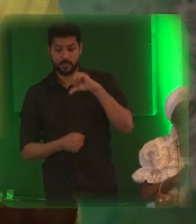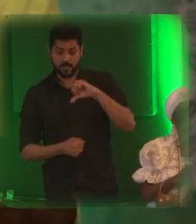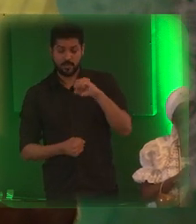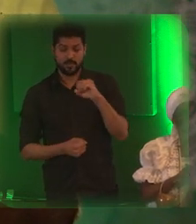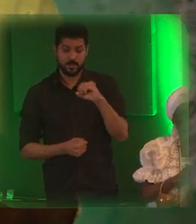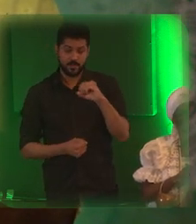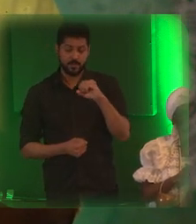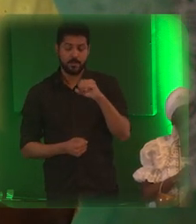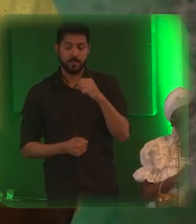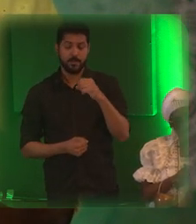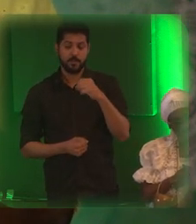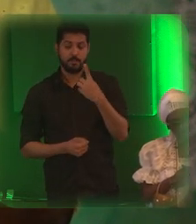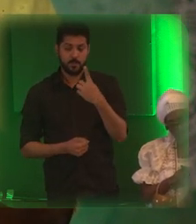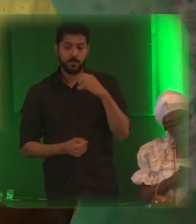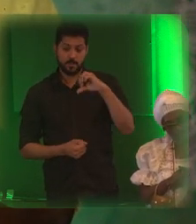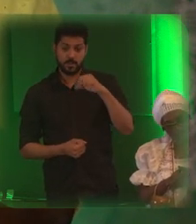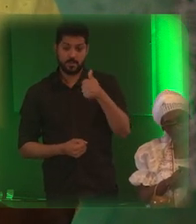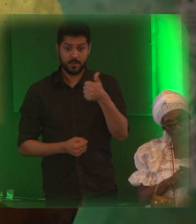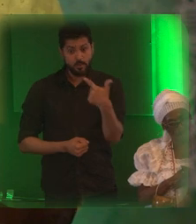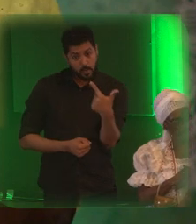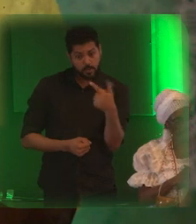estado onde nasceu o ministro, São Paulo,